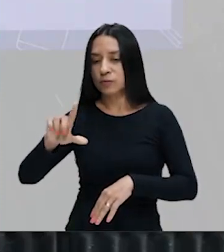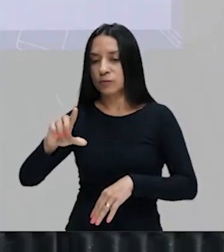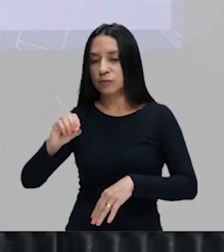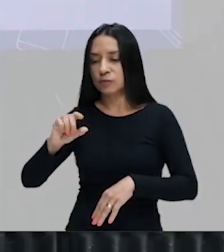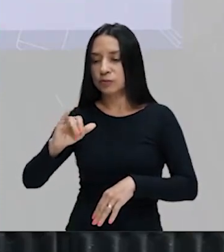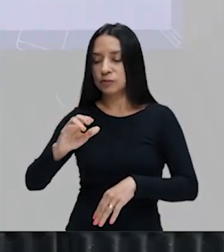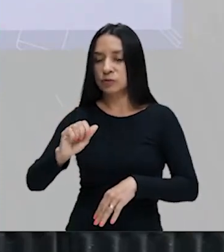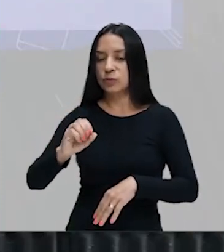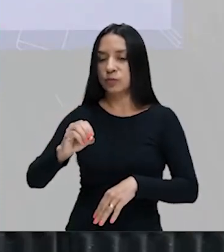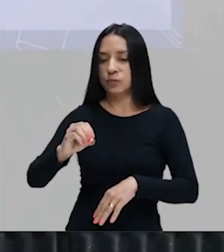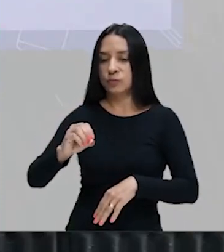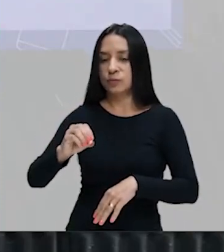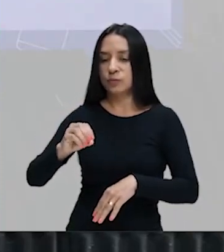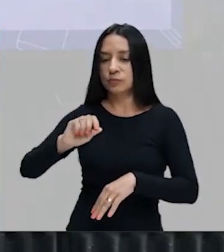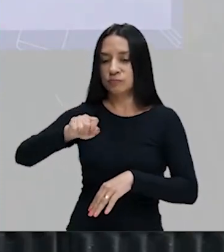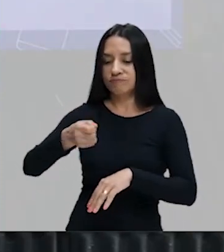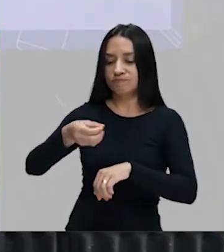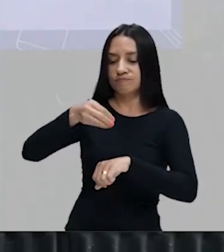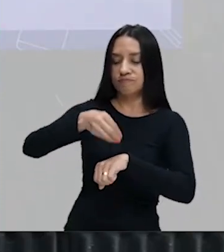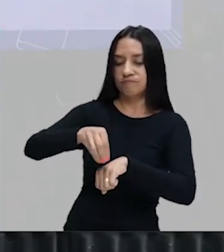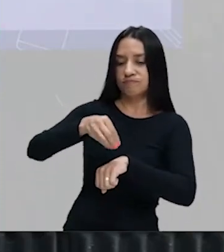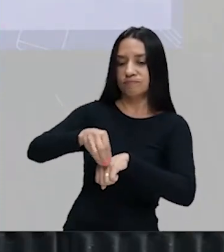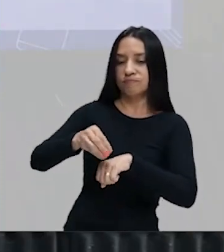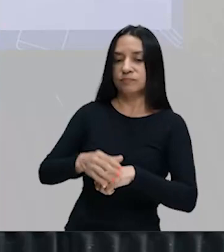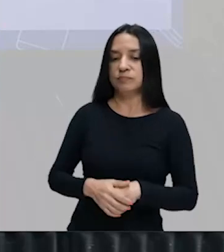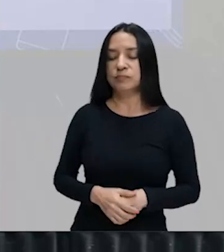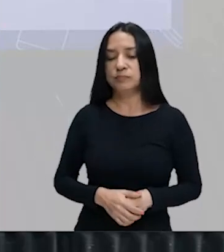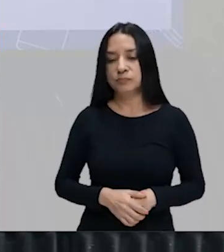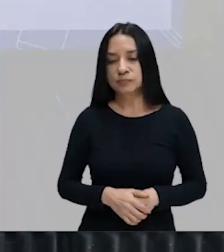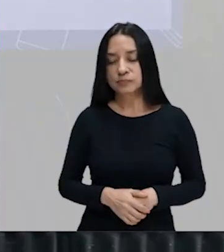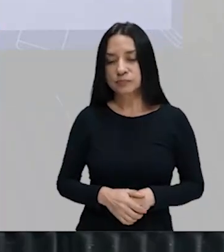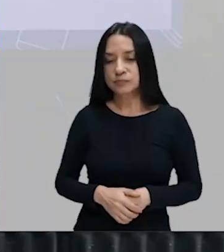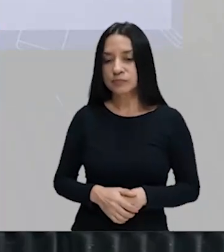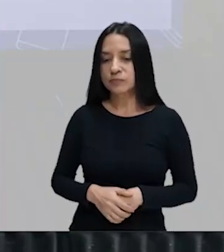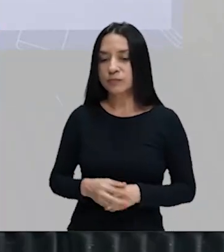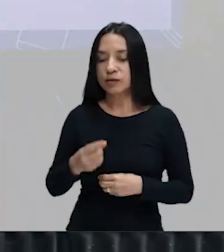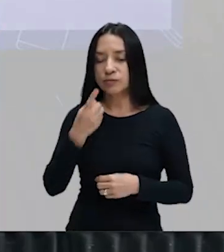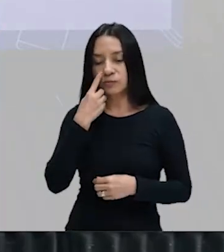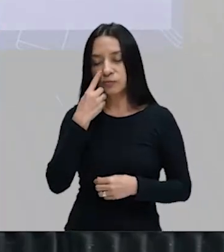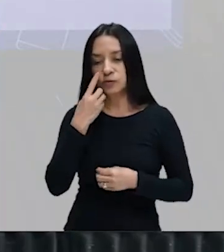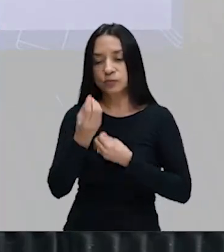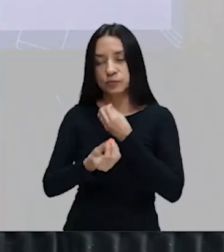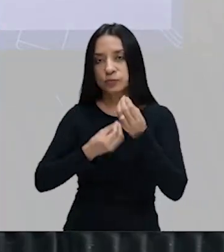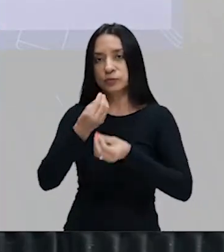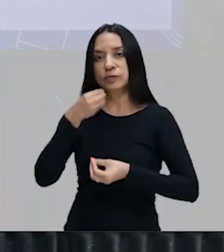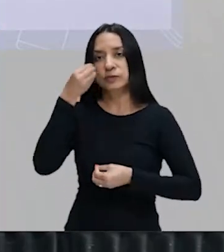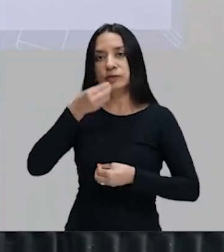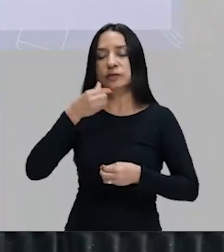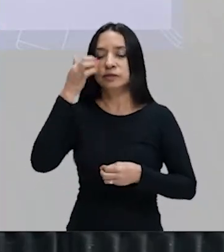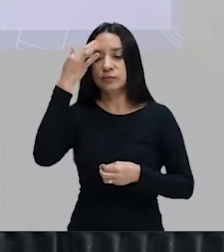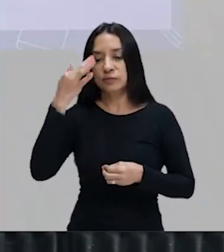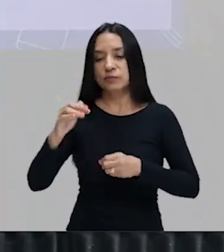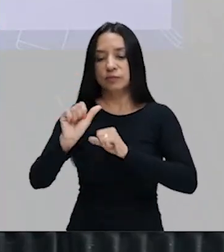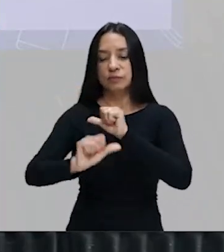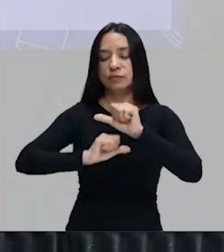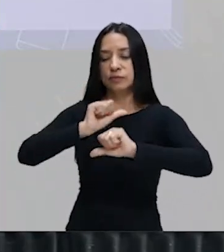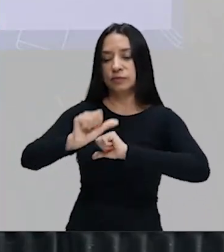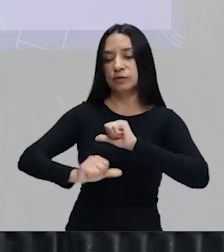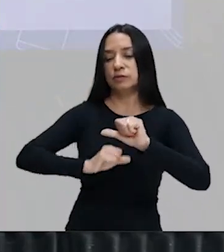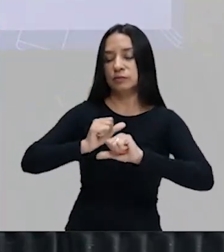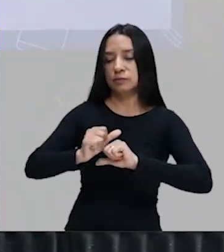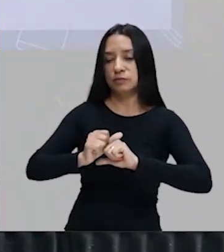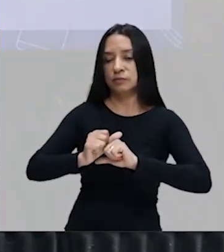na resposta, correto? Então, veja como a experiência filosófica ela foi mudando Com o tempo, essa experiência filosófica ela se